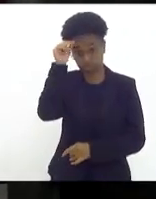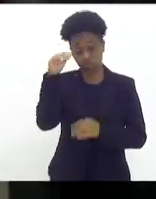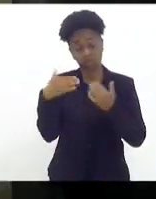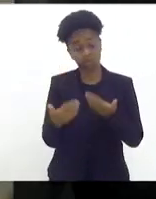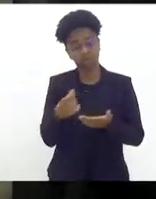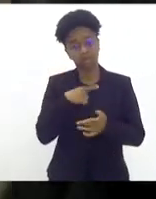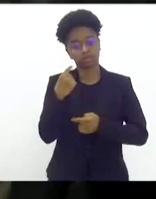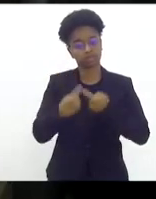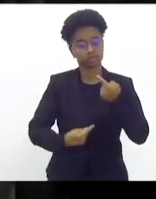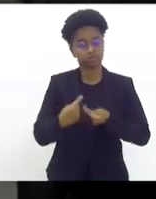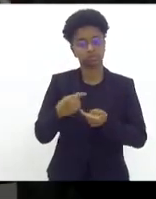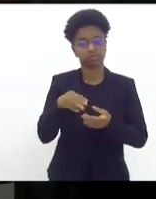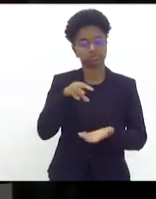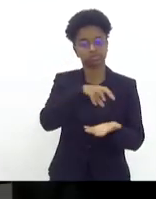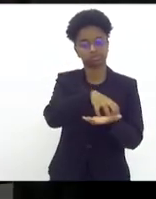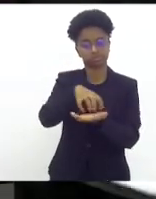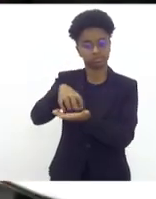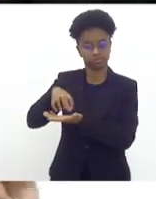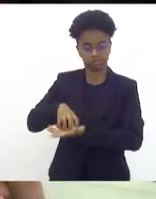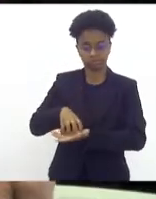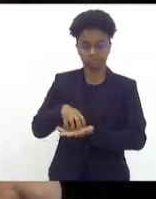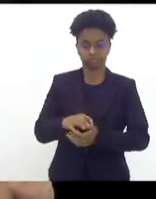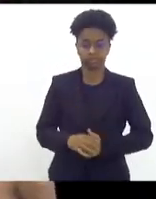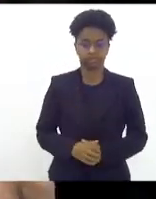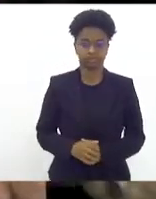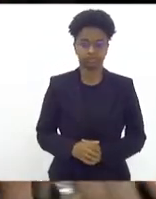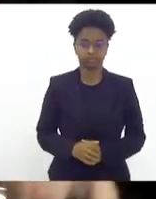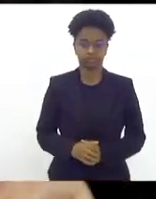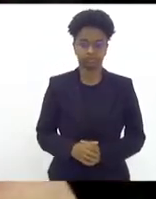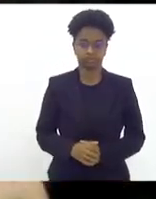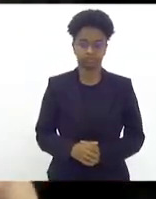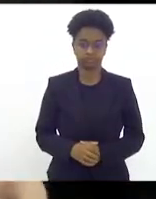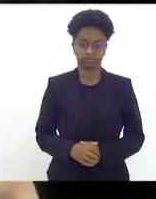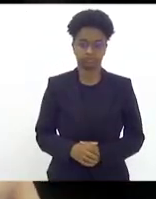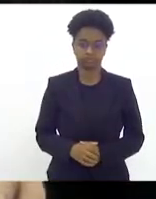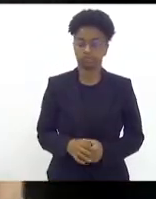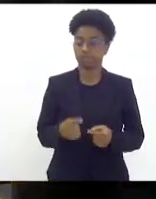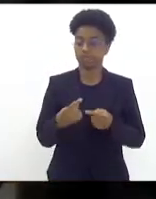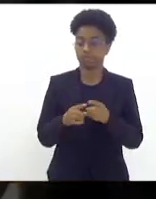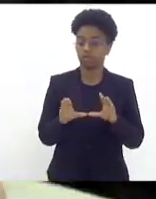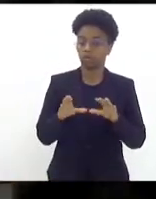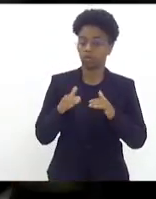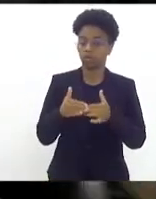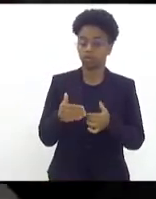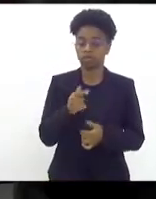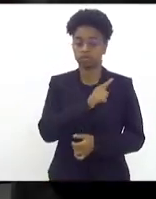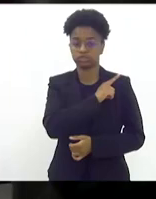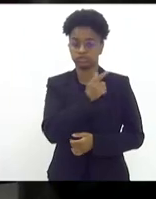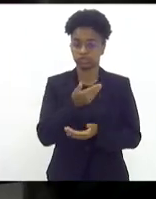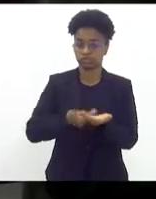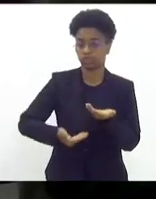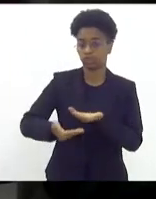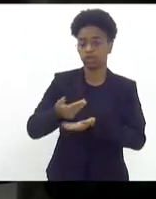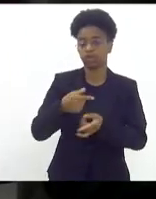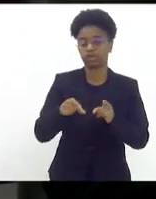discutido nessas instâncias, né? Que é a Comissão Intergestores Bipartite e a